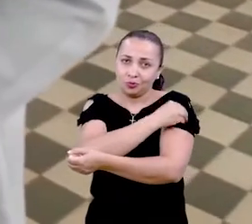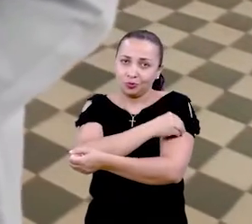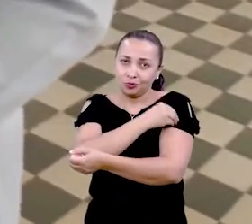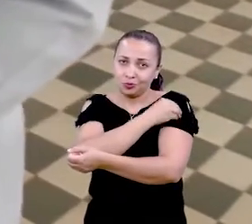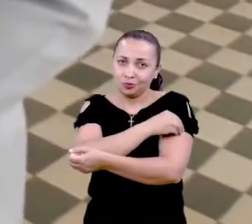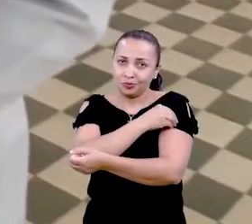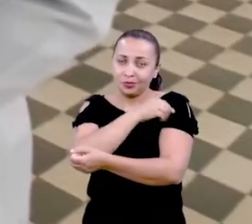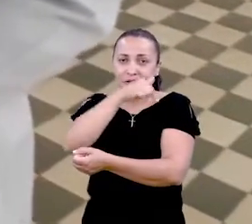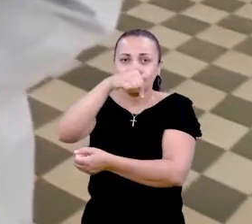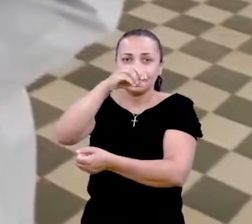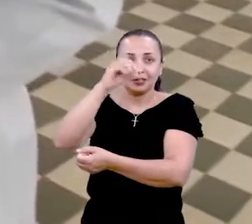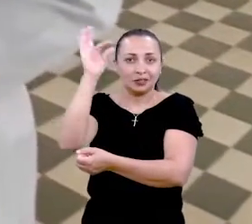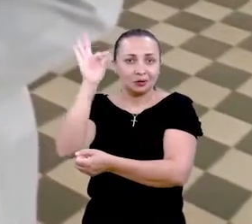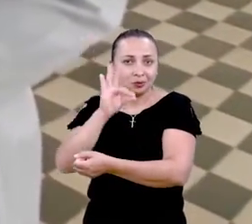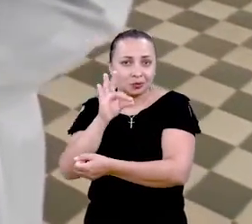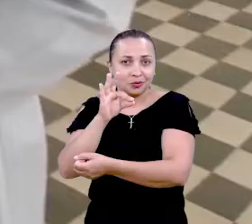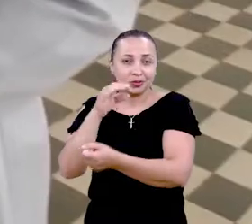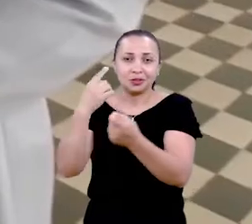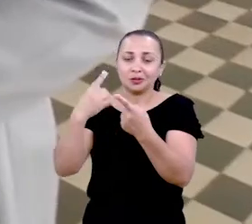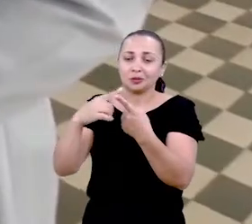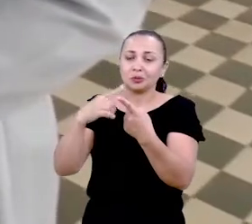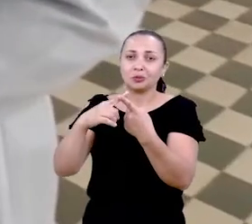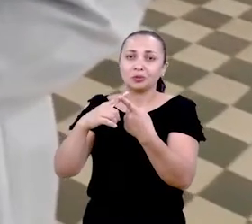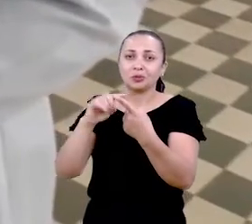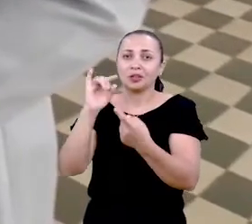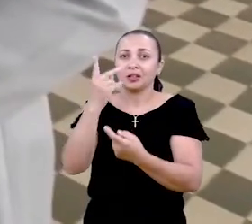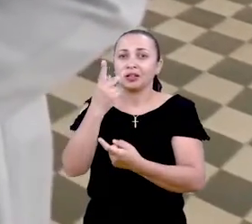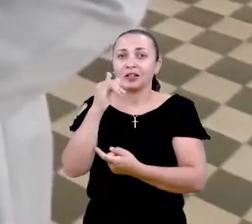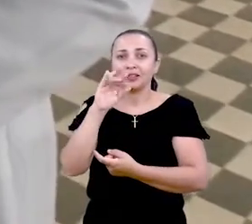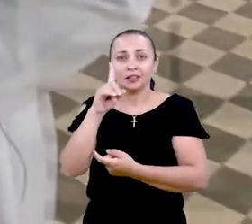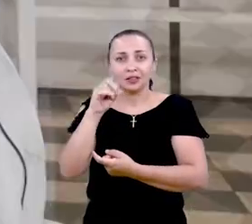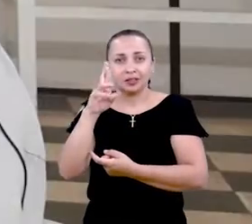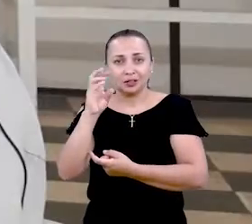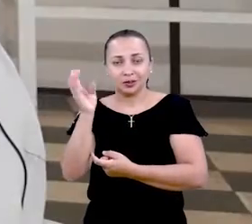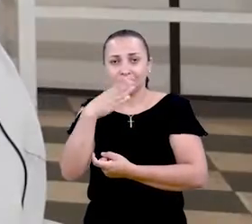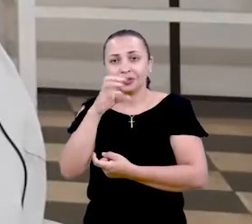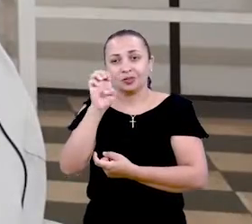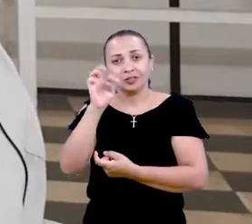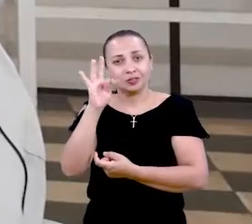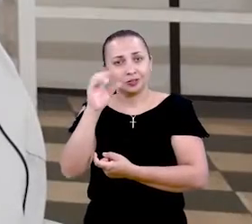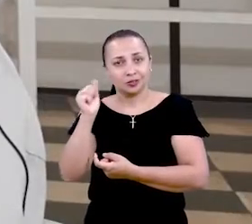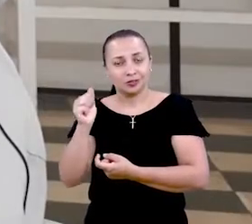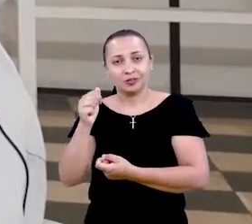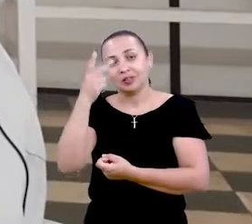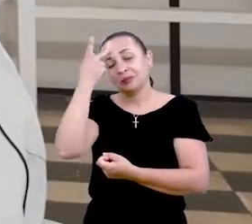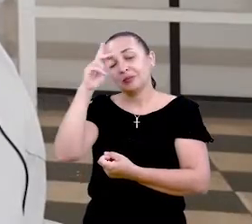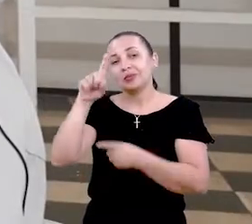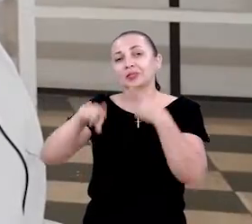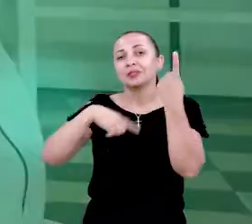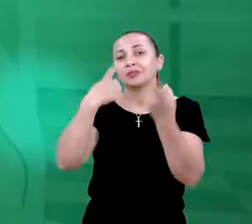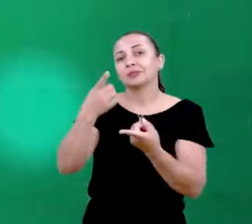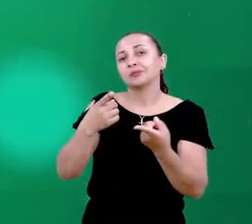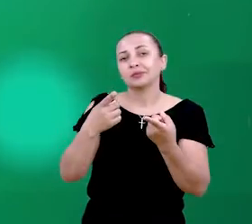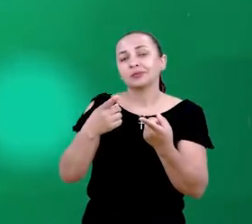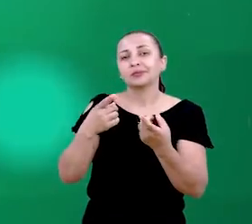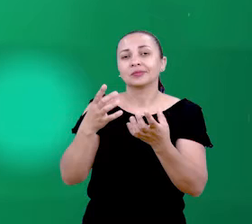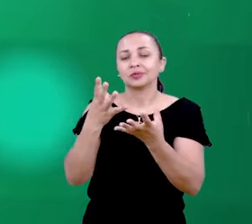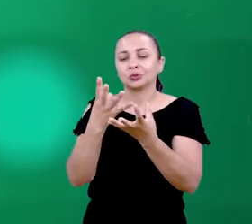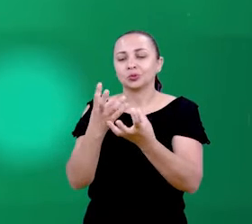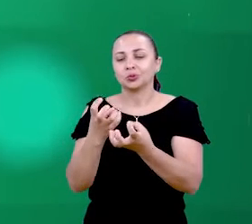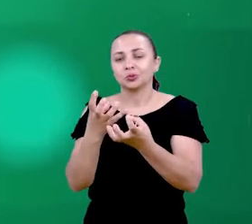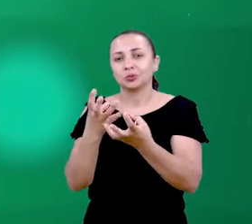tá? Álcool 70, porque aí é uma substância hidroetílica, e para poder depois ser filtrado.